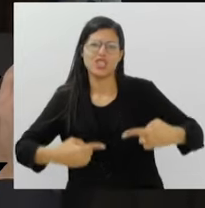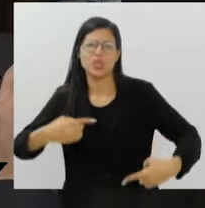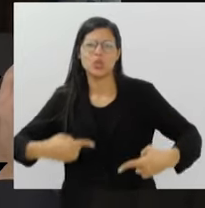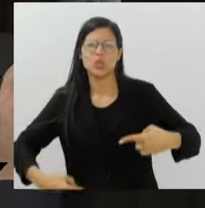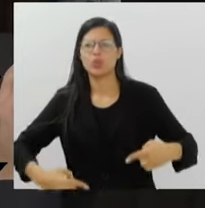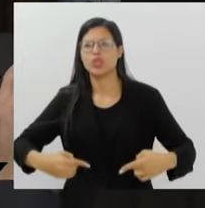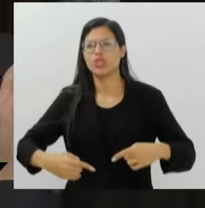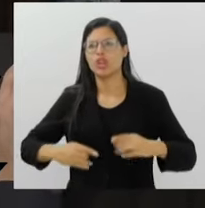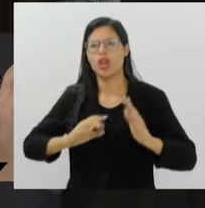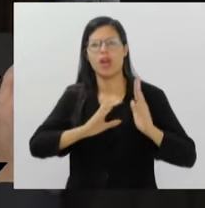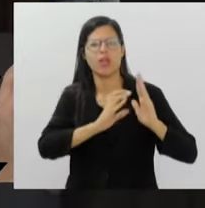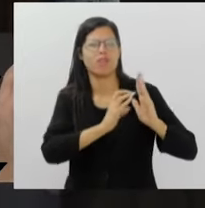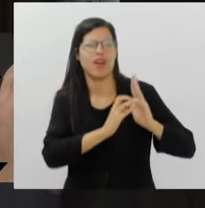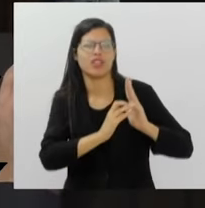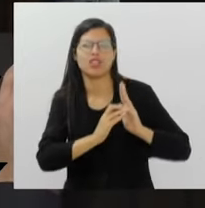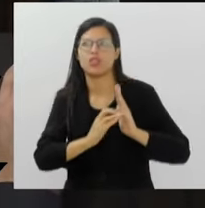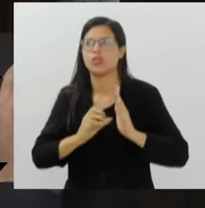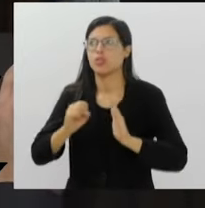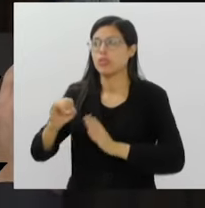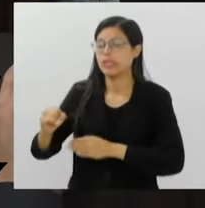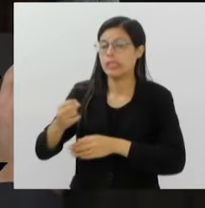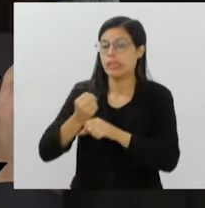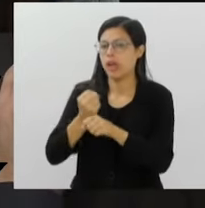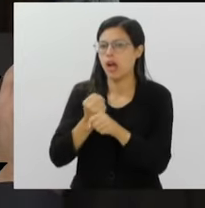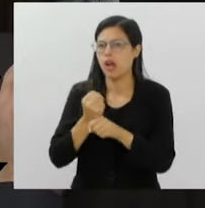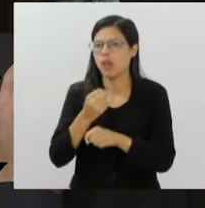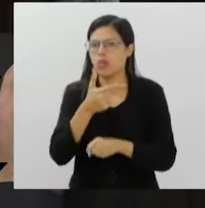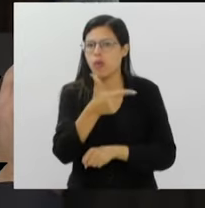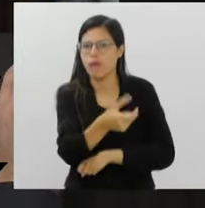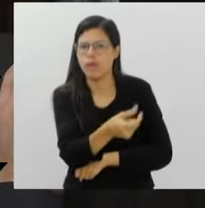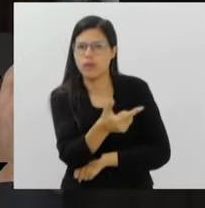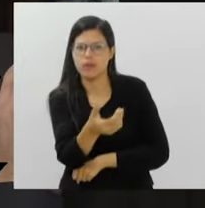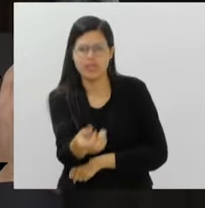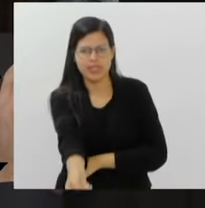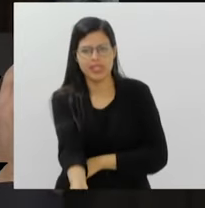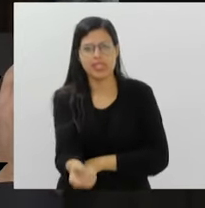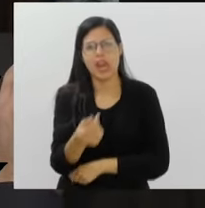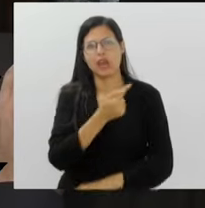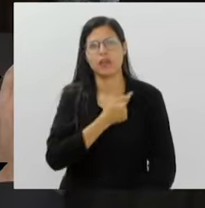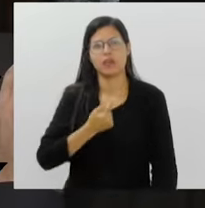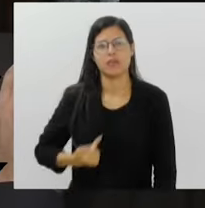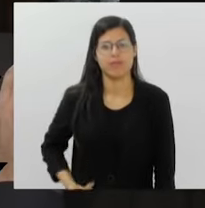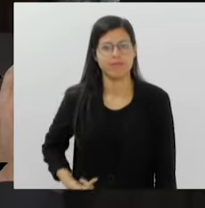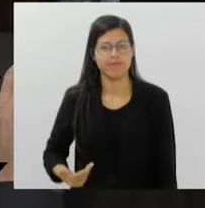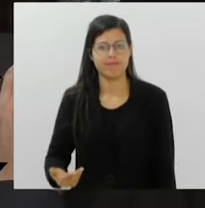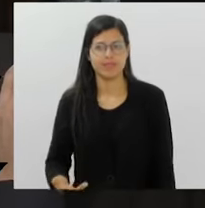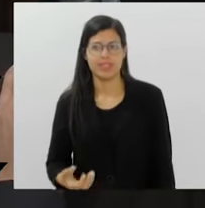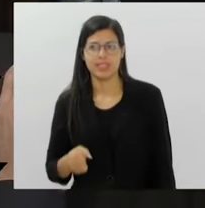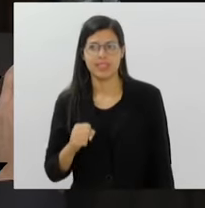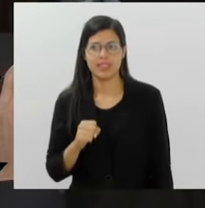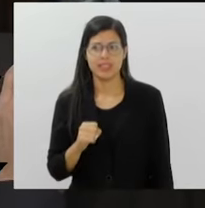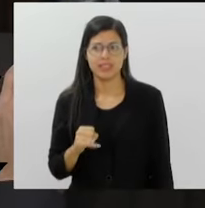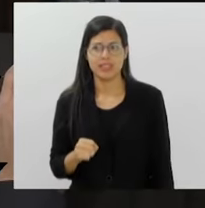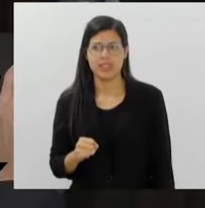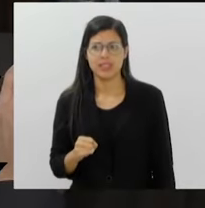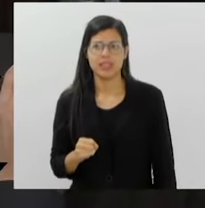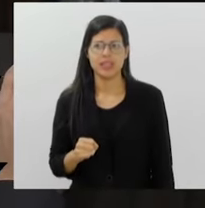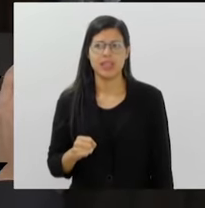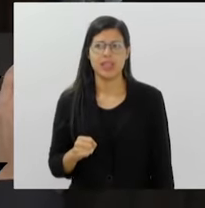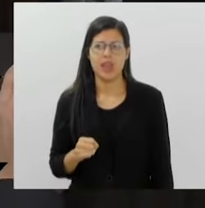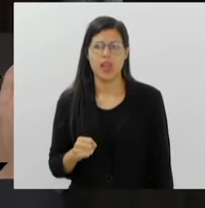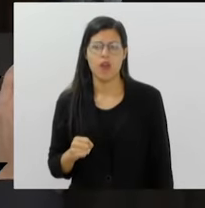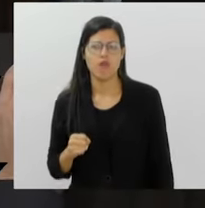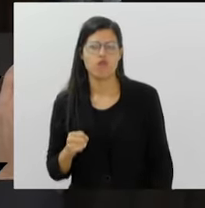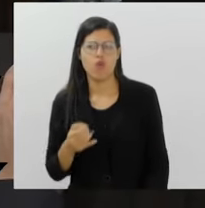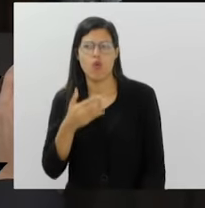se eu vou disputar 26, aí eu critico o governador, ou eu, se de repente sou oposição aqui, vou criticar a política de segurança pública